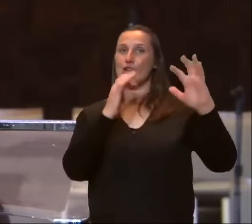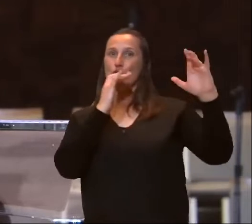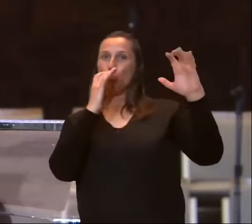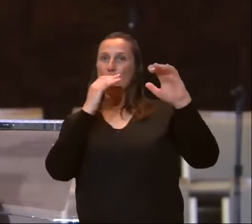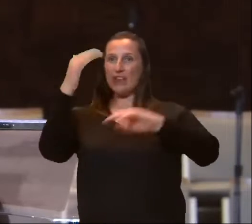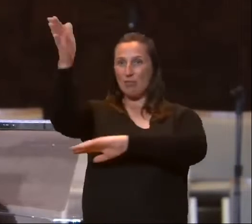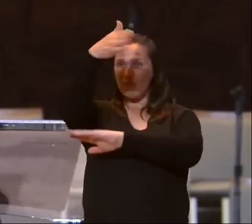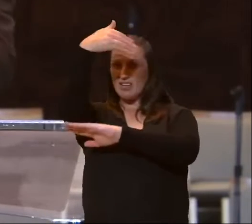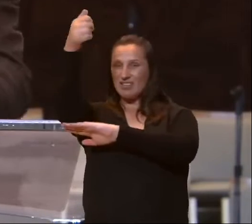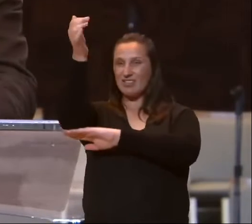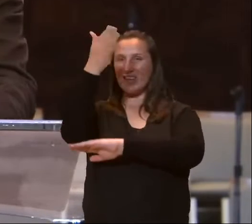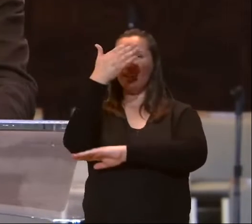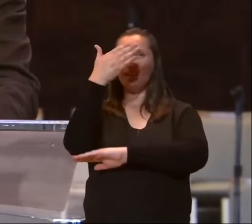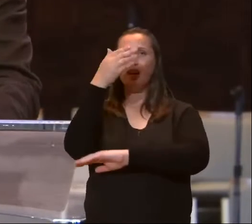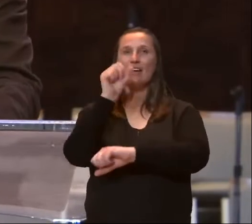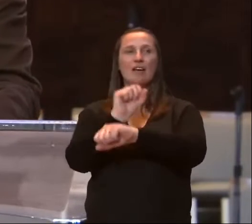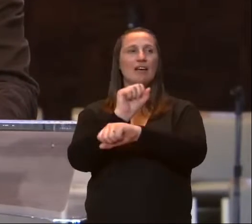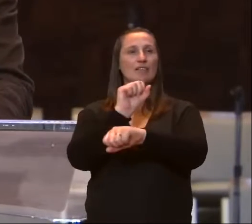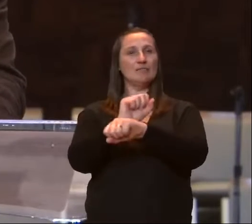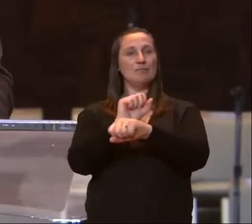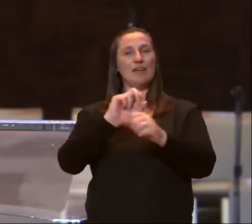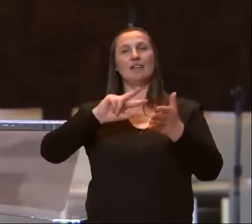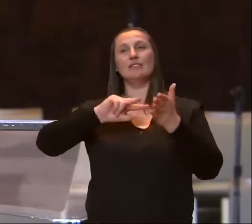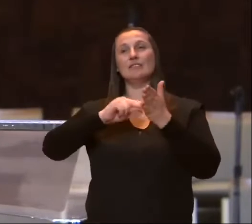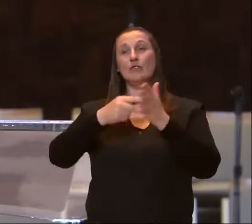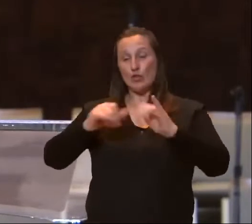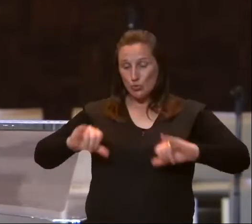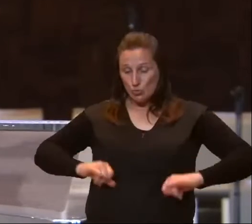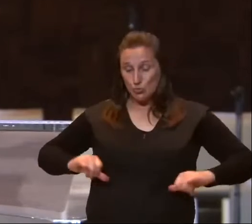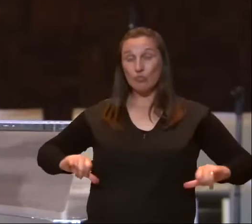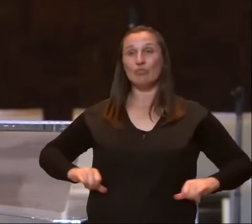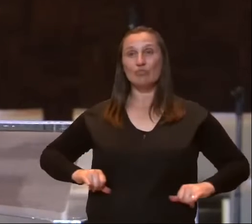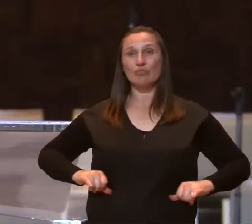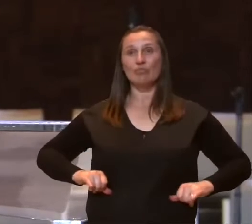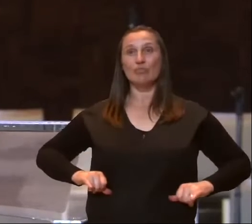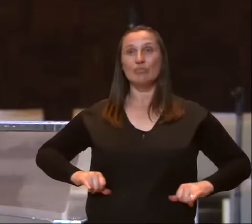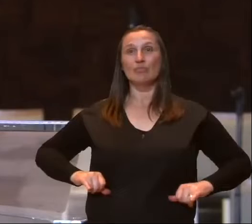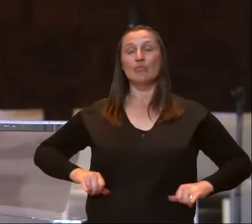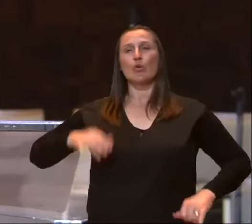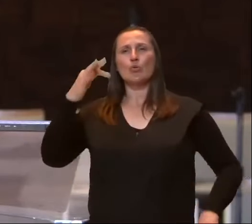está trazendo dor. Mas, talvez